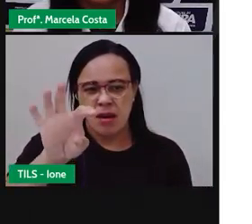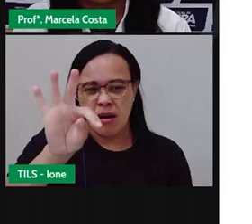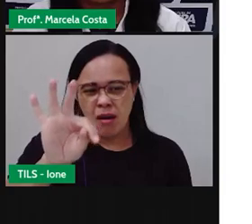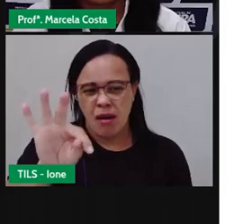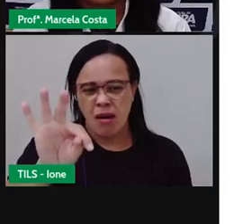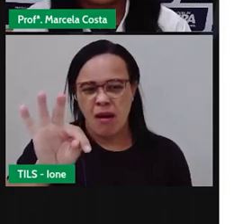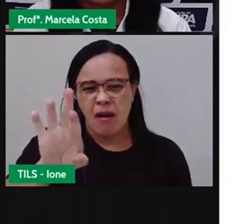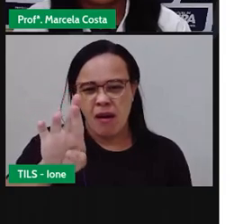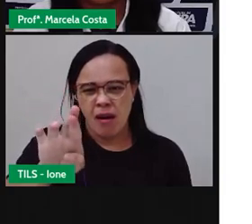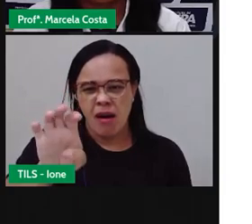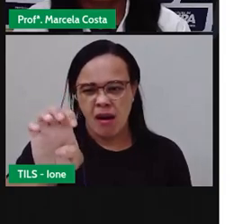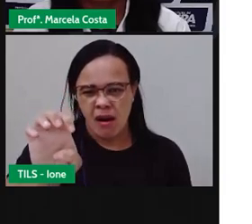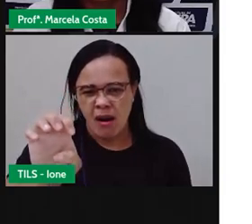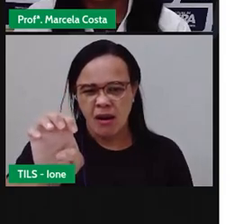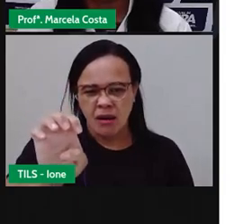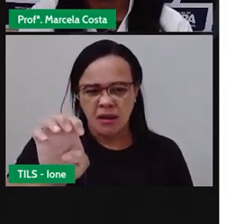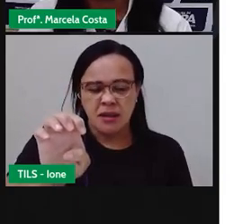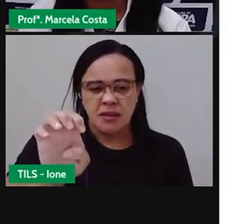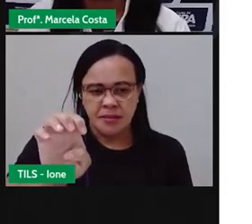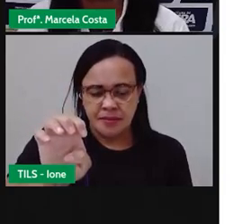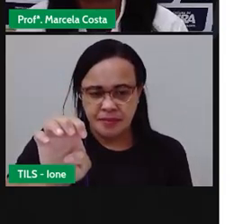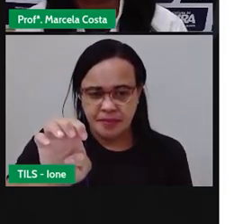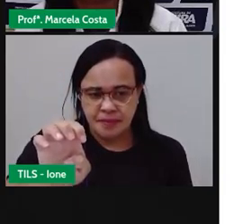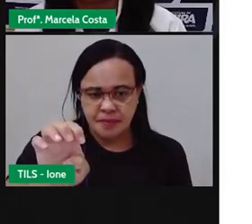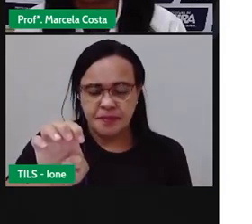tre, tre.